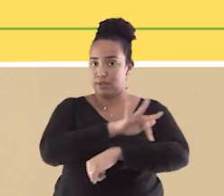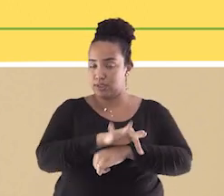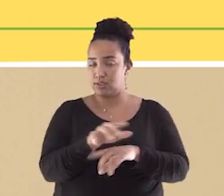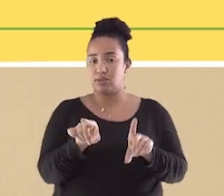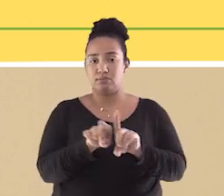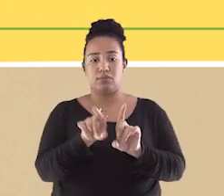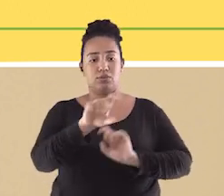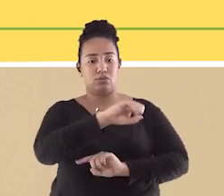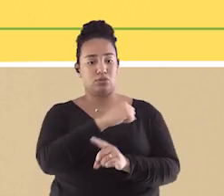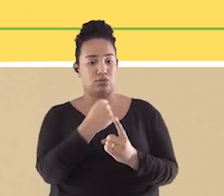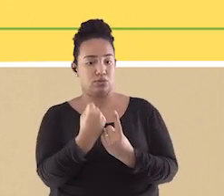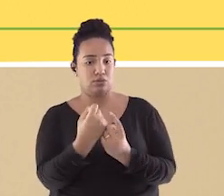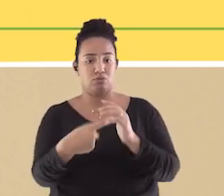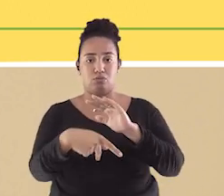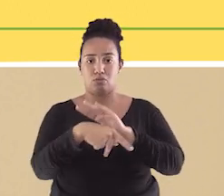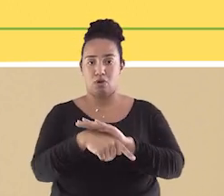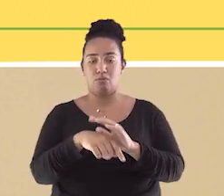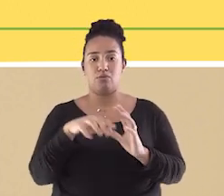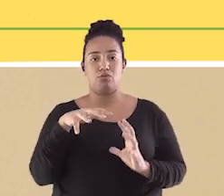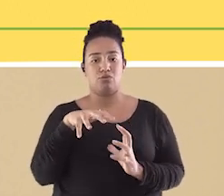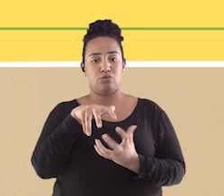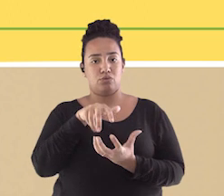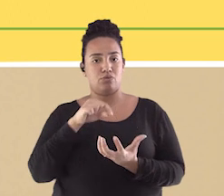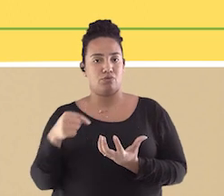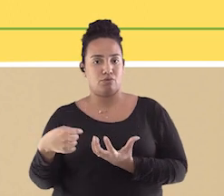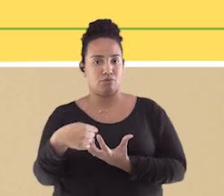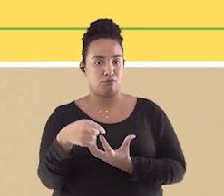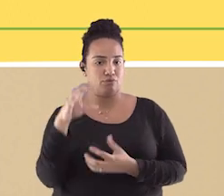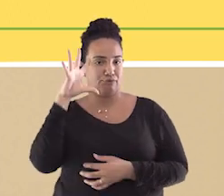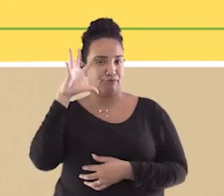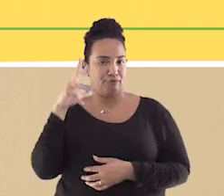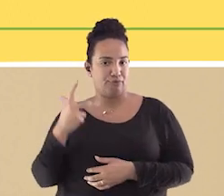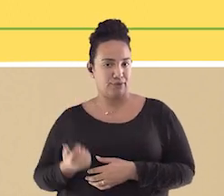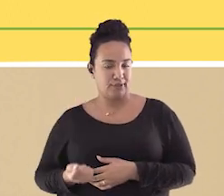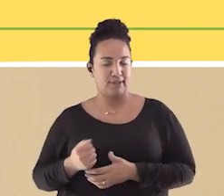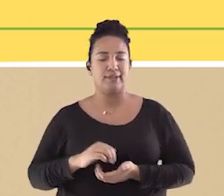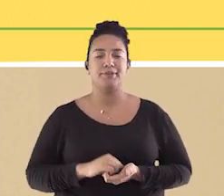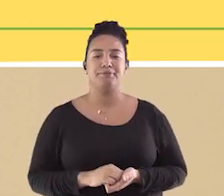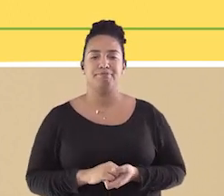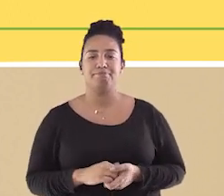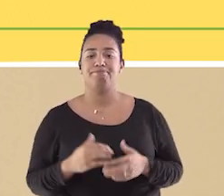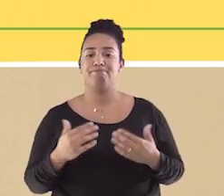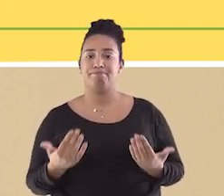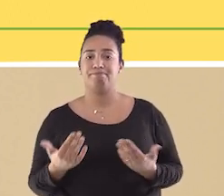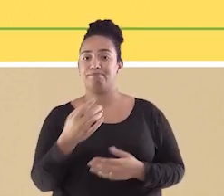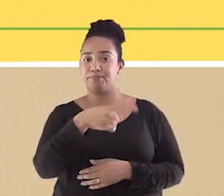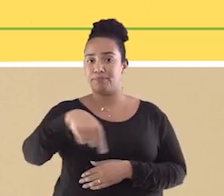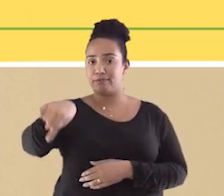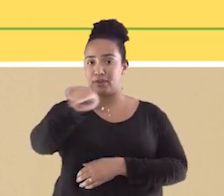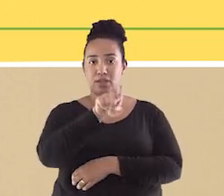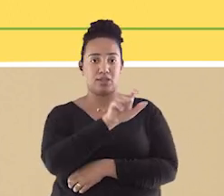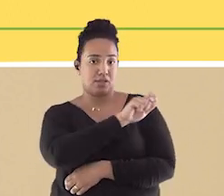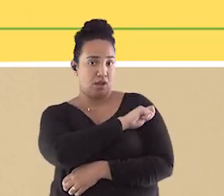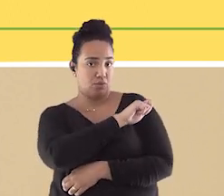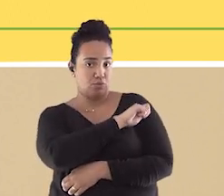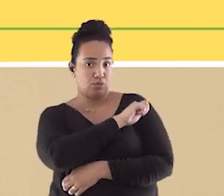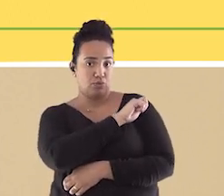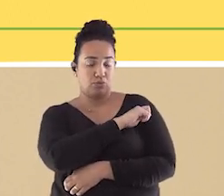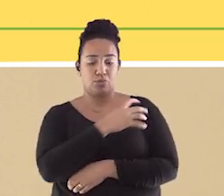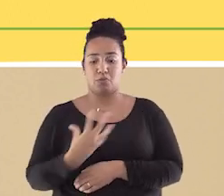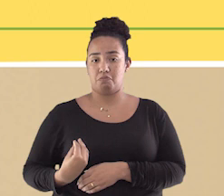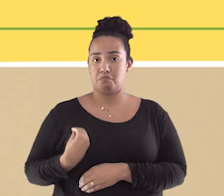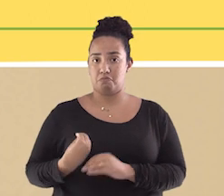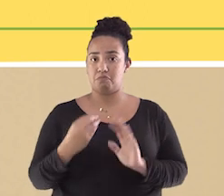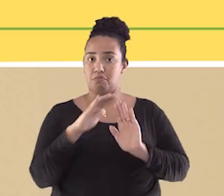do continente africano por meio de mapas temáticos. E para você, estudante que aqui nos assiste, registre a